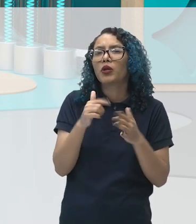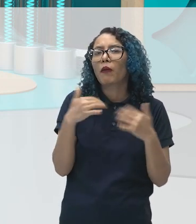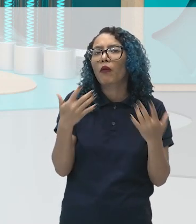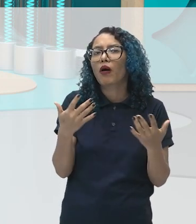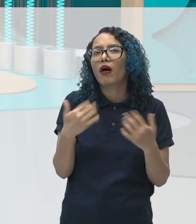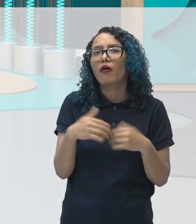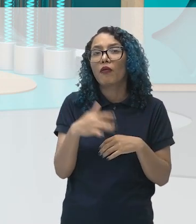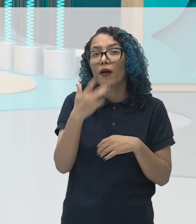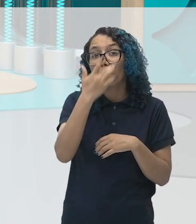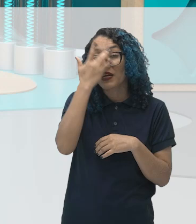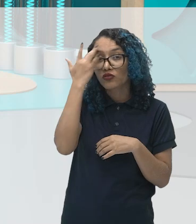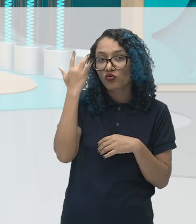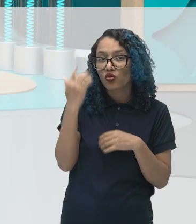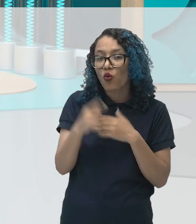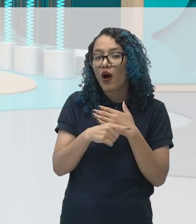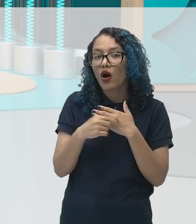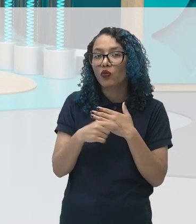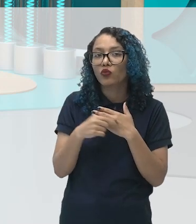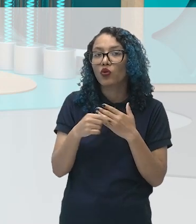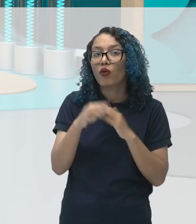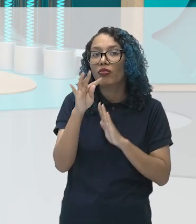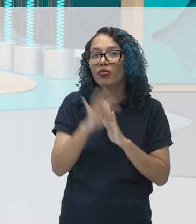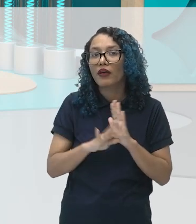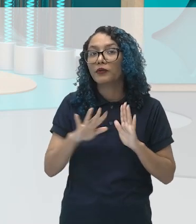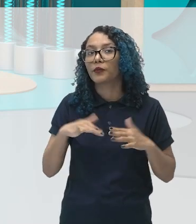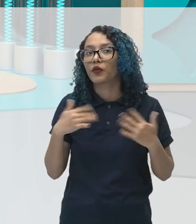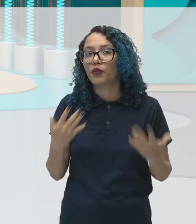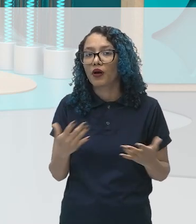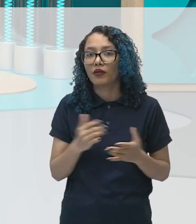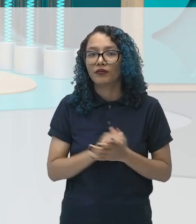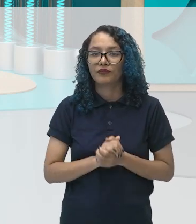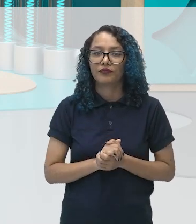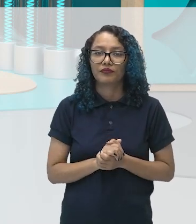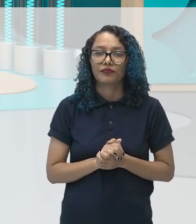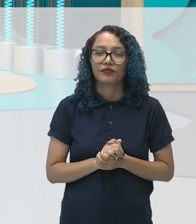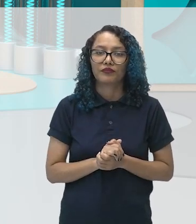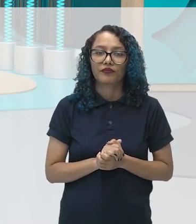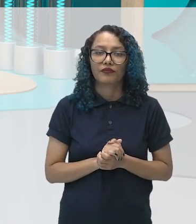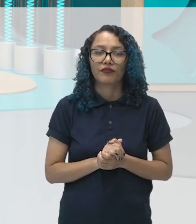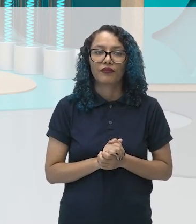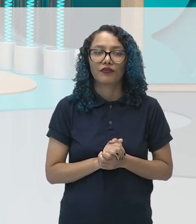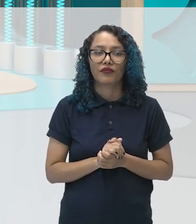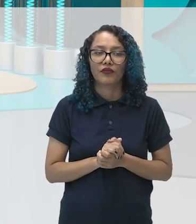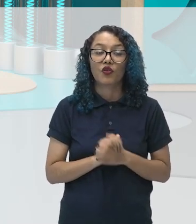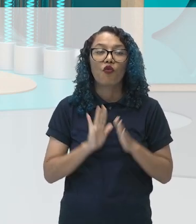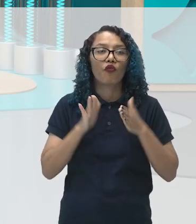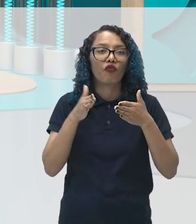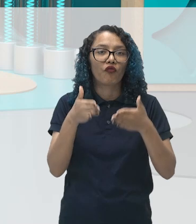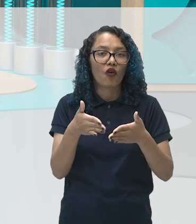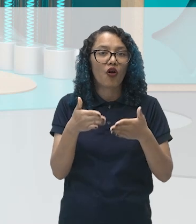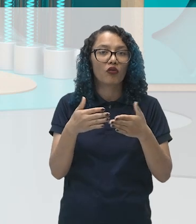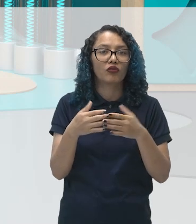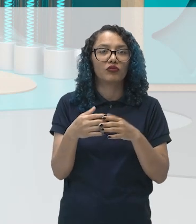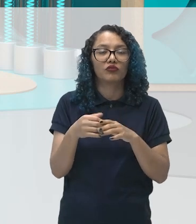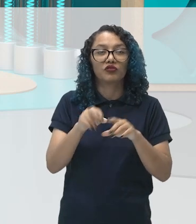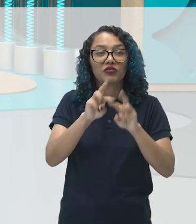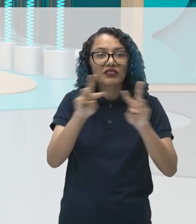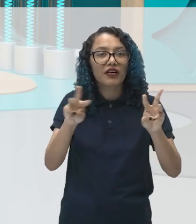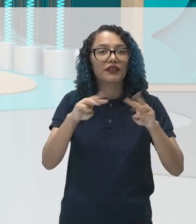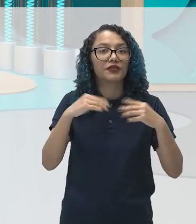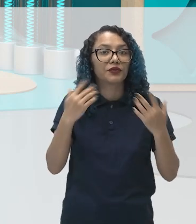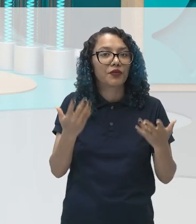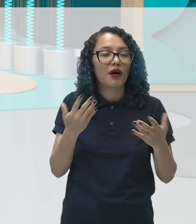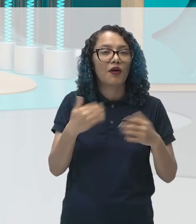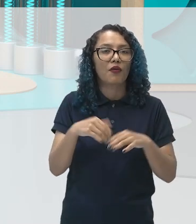Quem é que está escrevendo? Qual é o alinhamento desse veículo de comunicação? Quais são os interesses